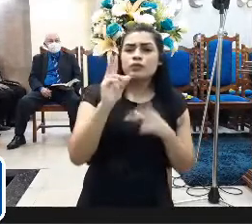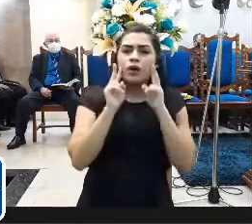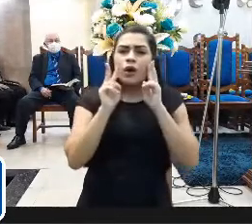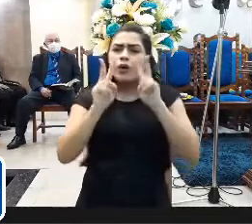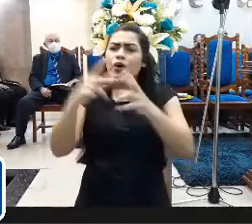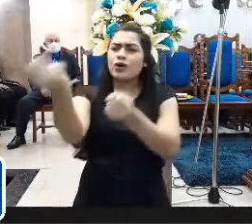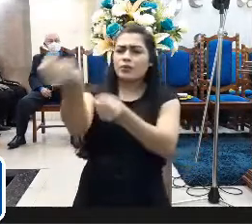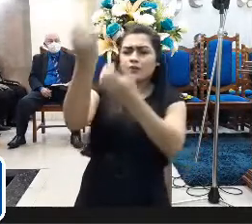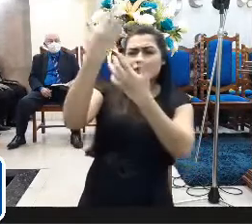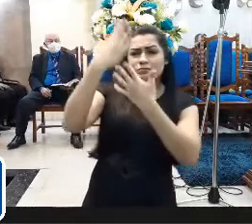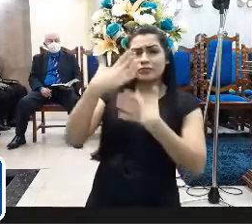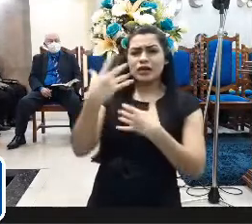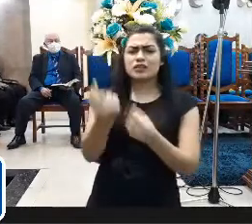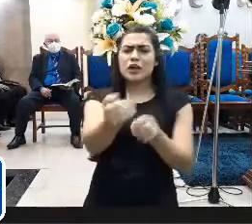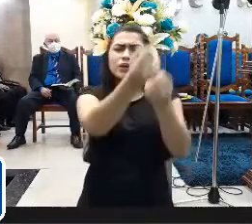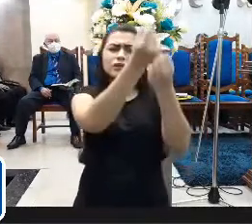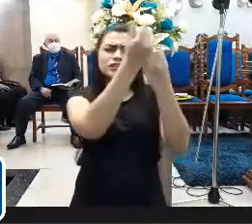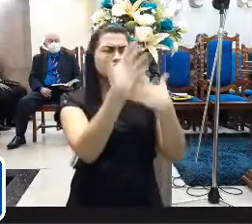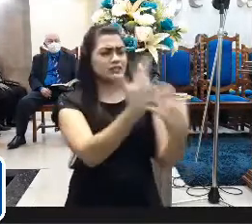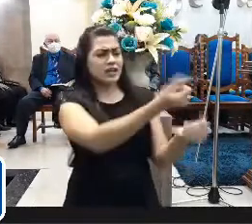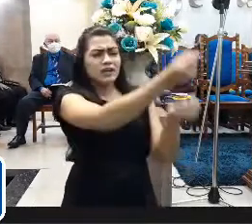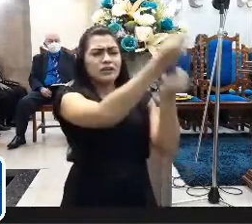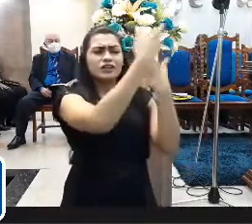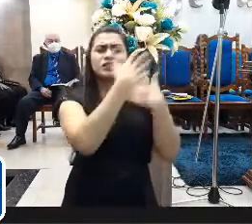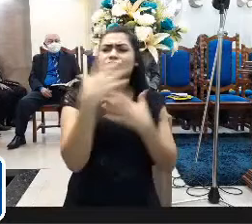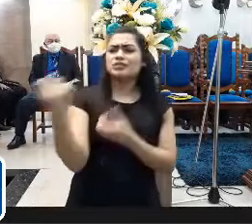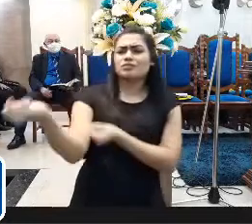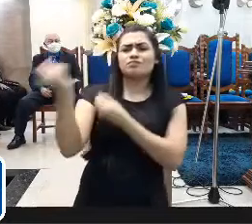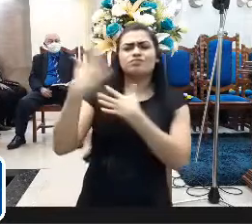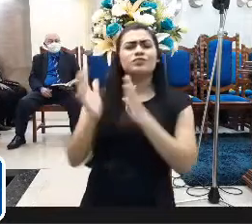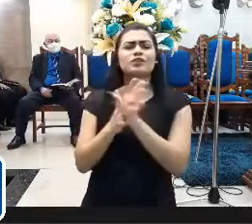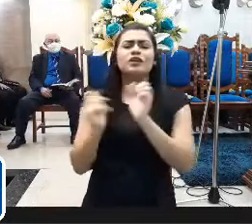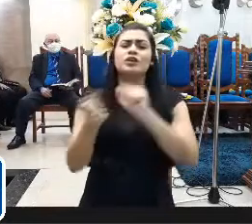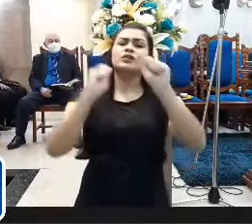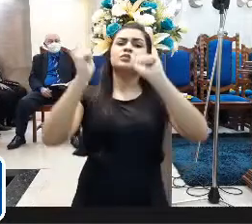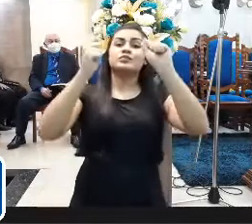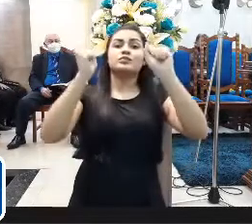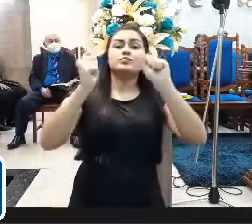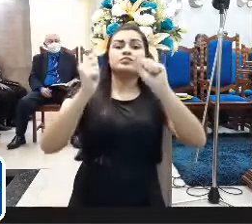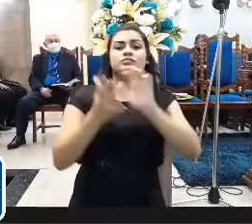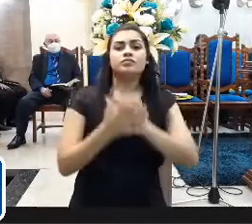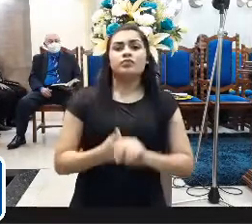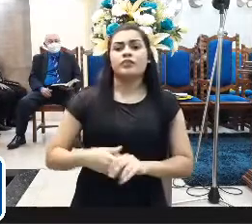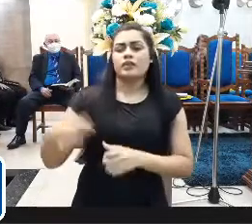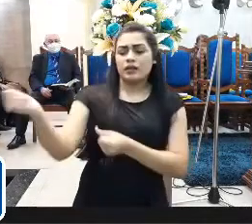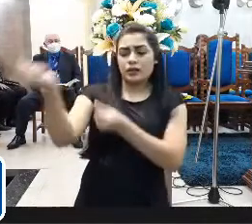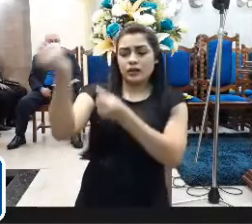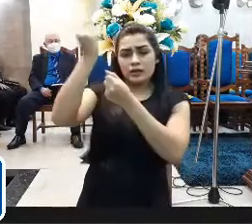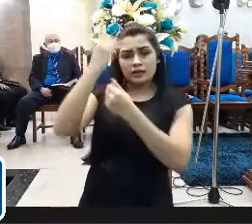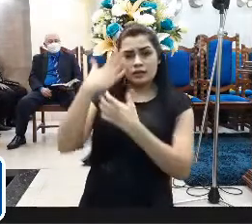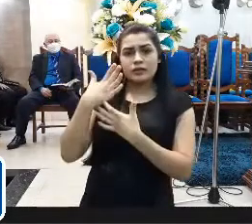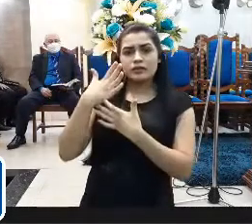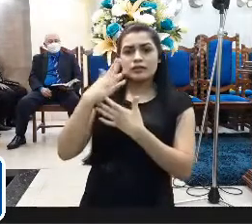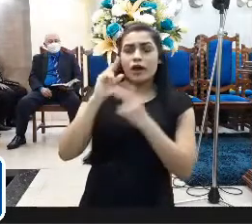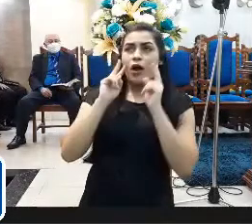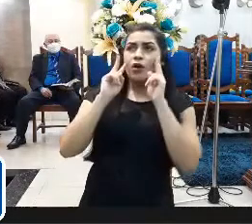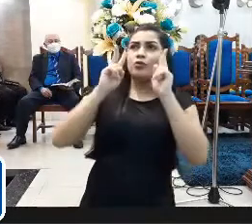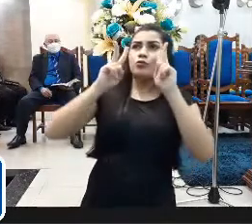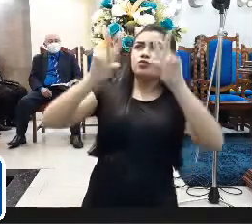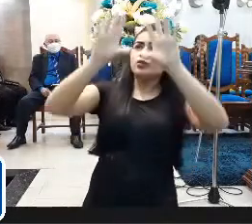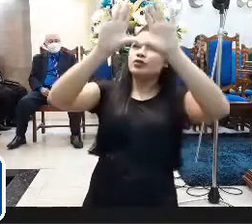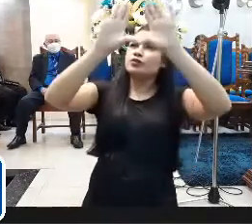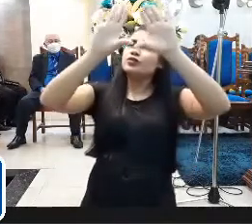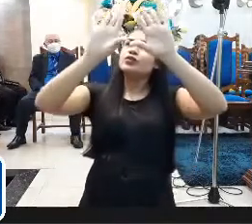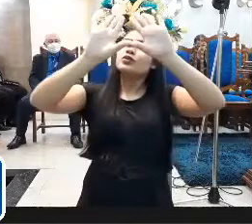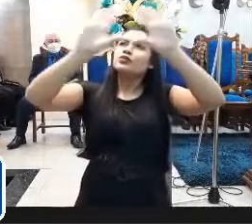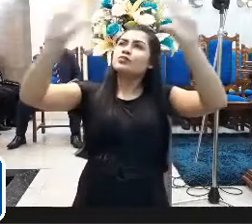a graça, a graça, a graça, a graça. Aleluia! E através da graça, veja Jesus voltando para vir buscar